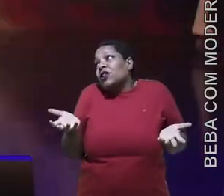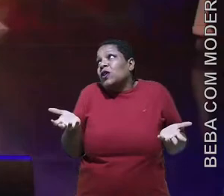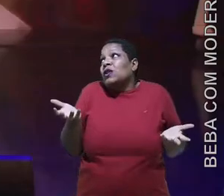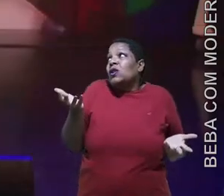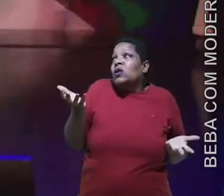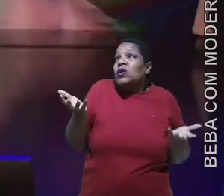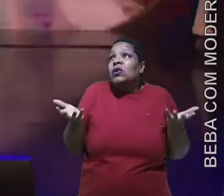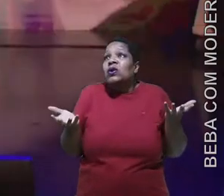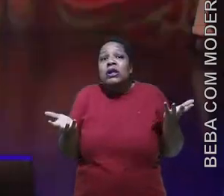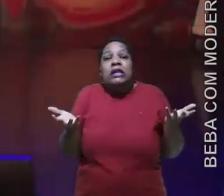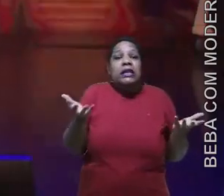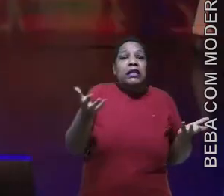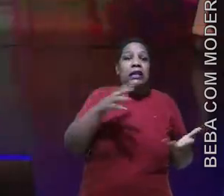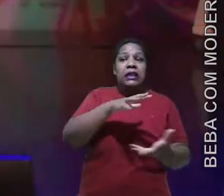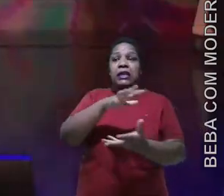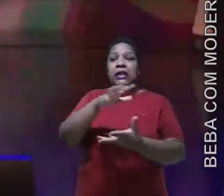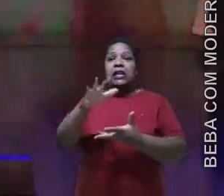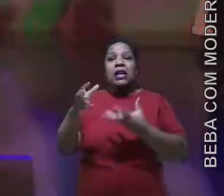quê